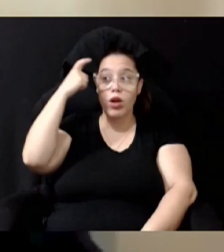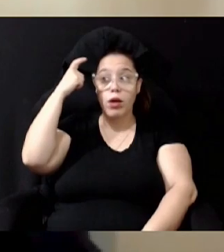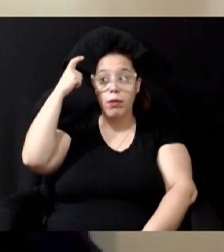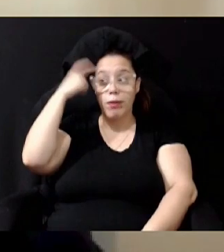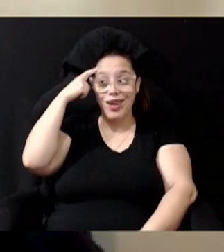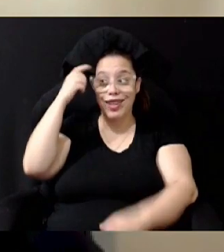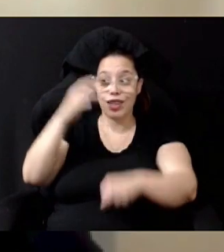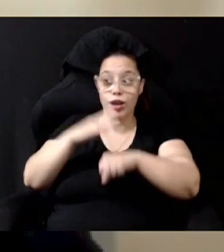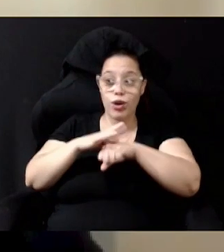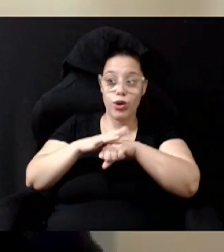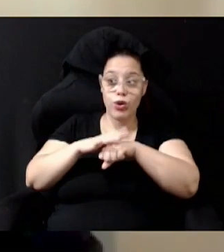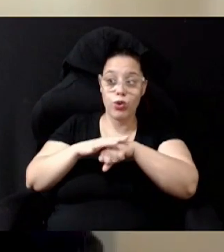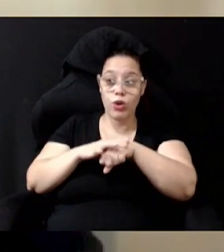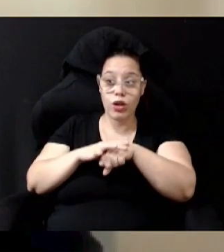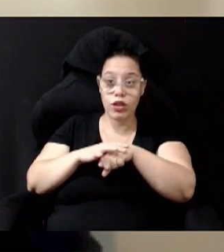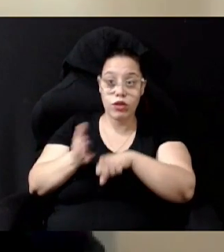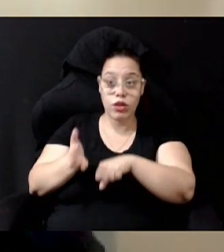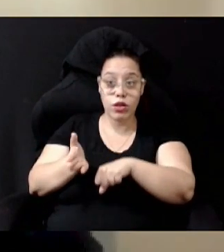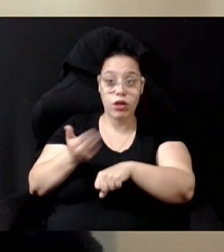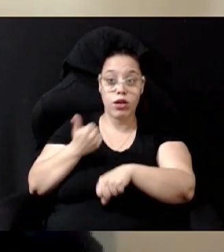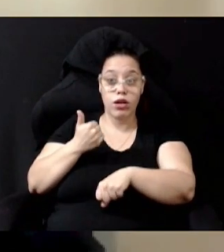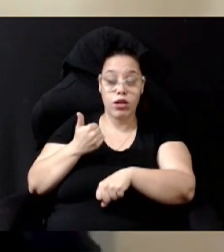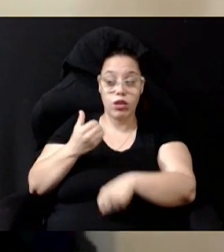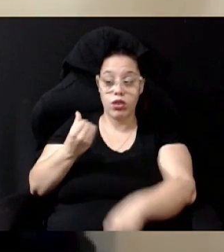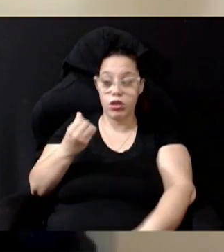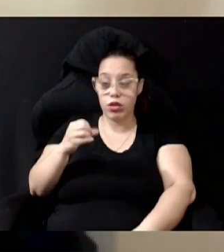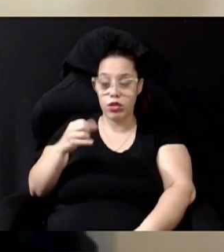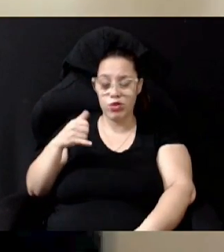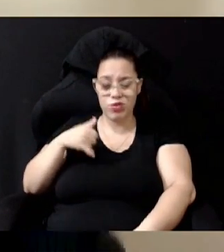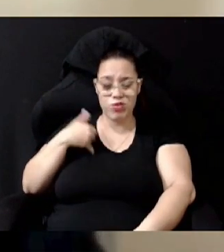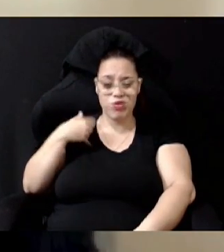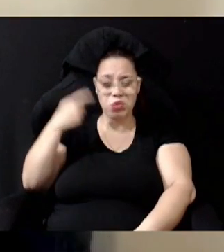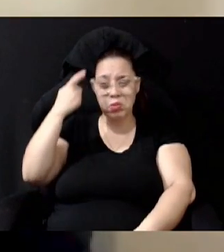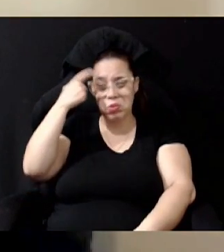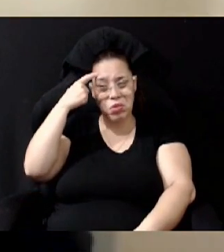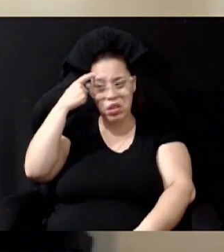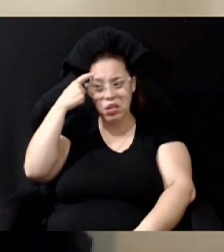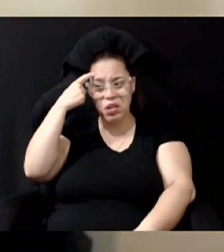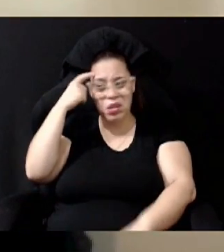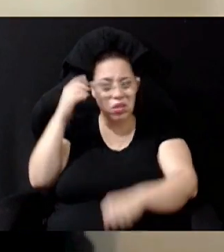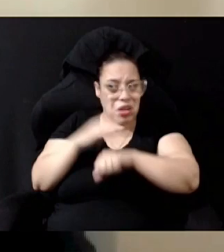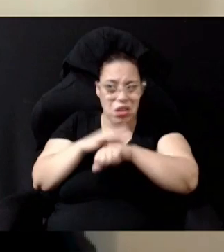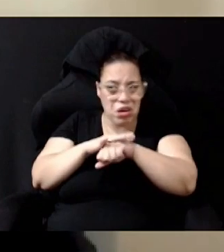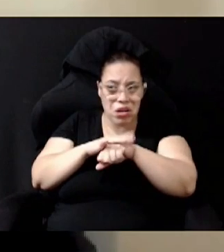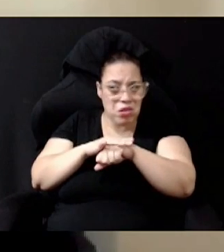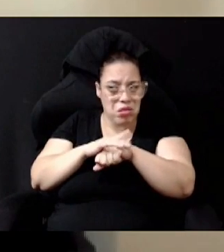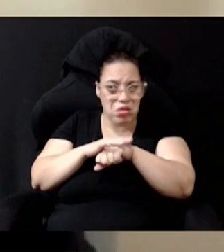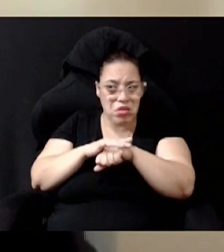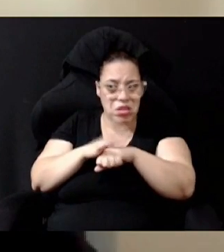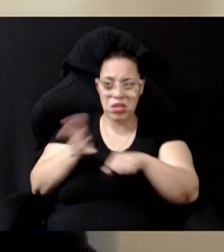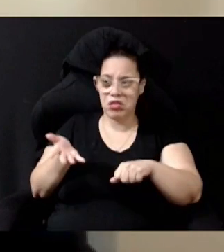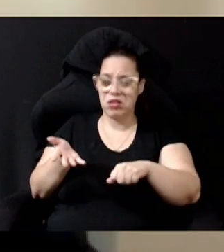Antes dos 60 anos de idade, é difícil pensar na doença, porque não existe